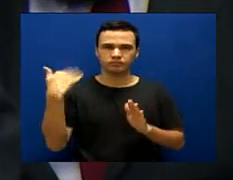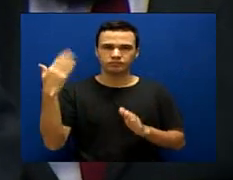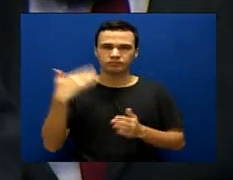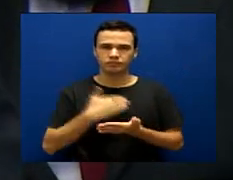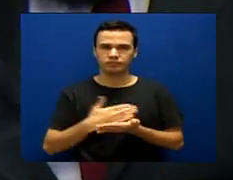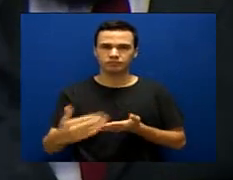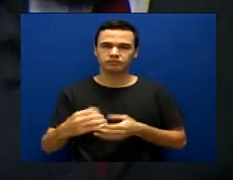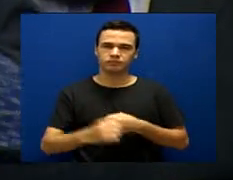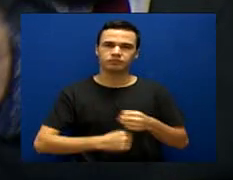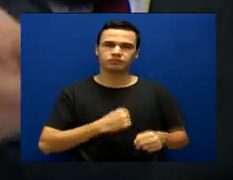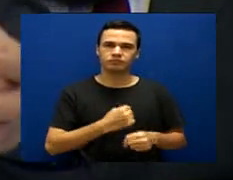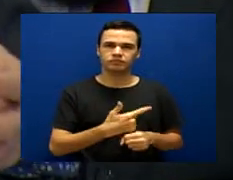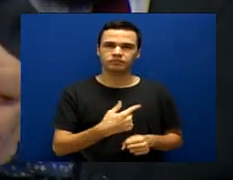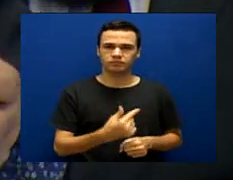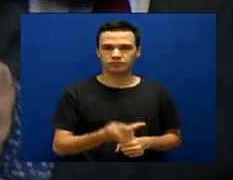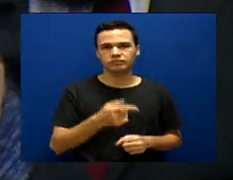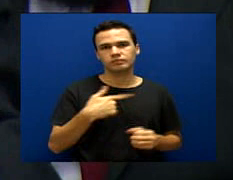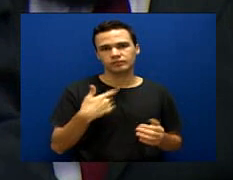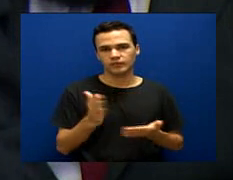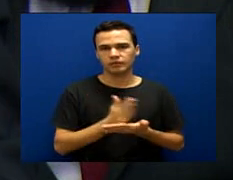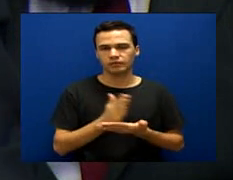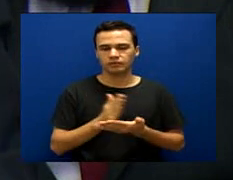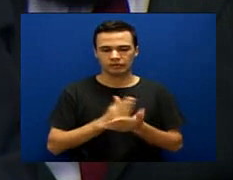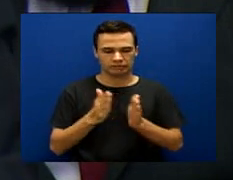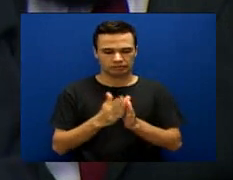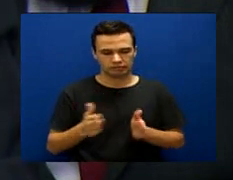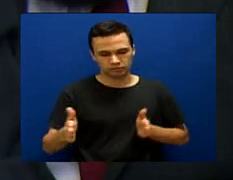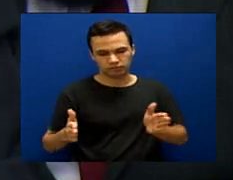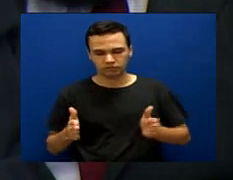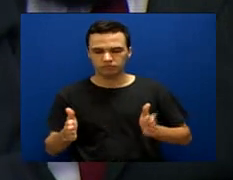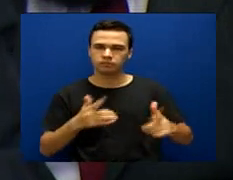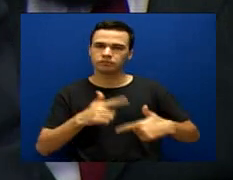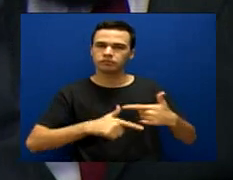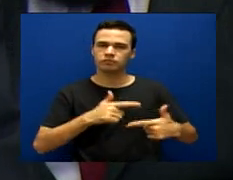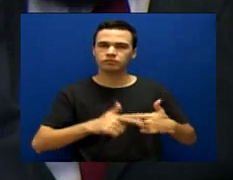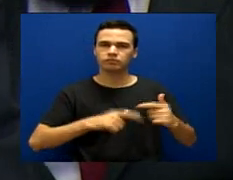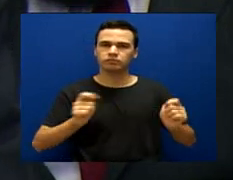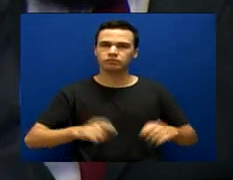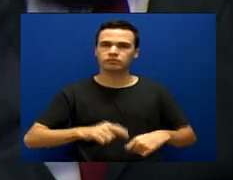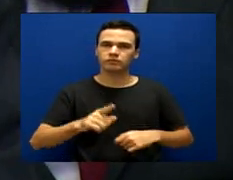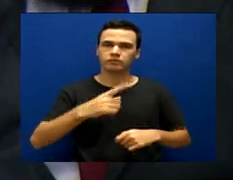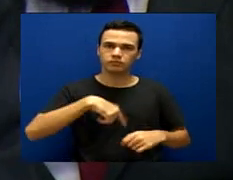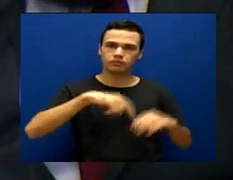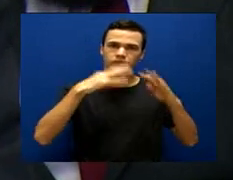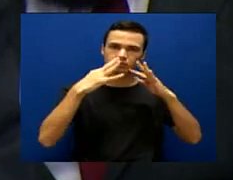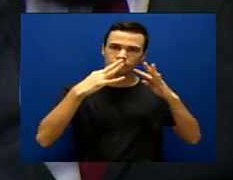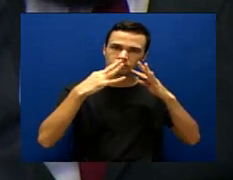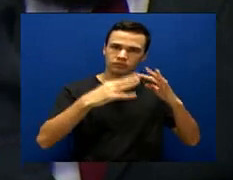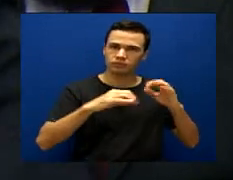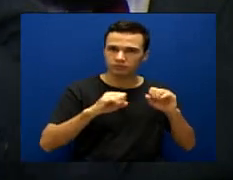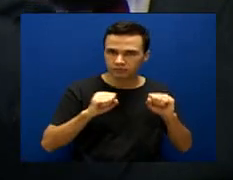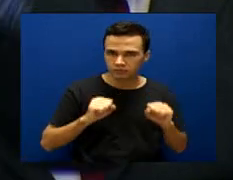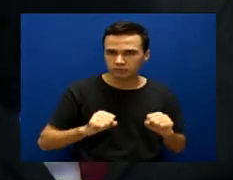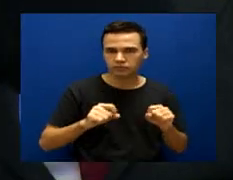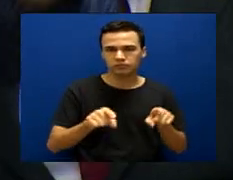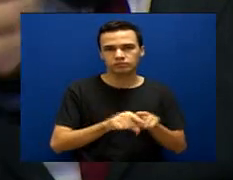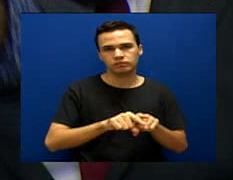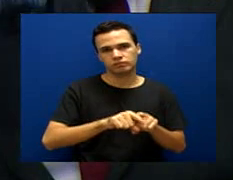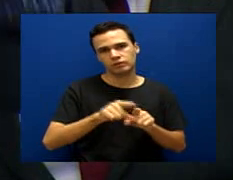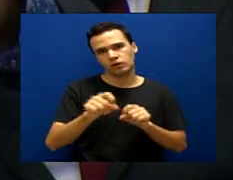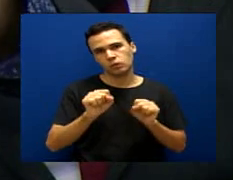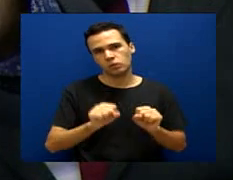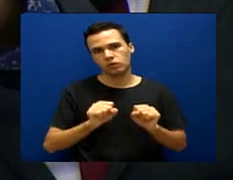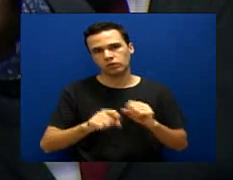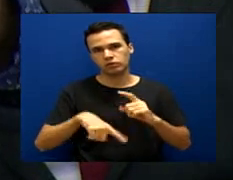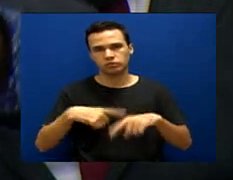ano. São ações a curto prazo, inclusive, e realmente merece uma atenção especial por parte do poder público. Vamos ver se a gente